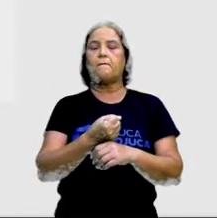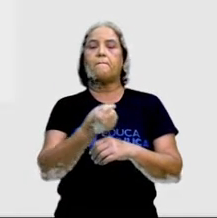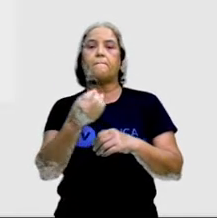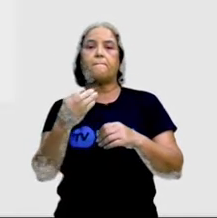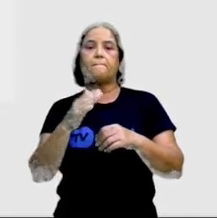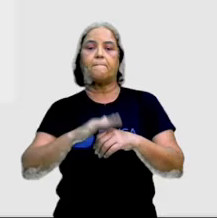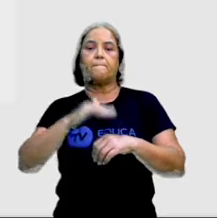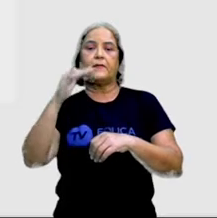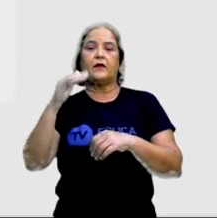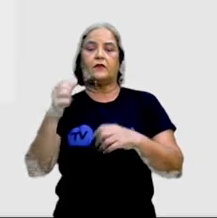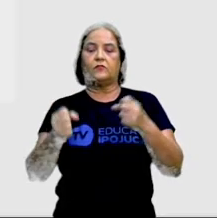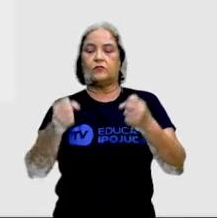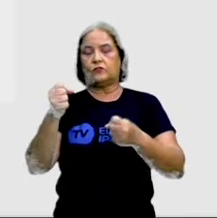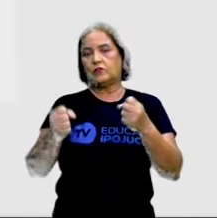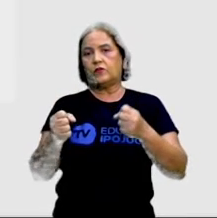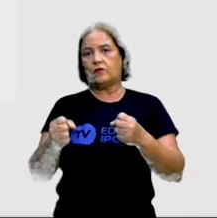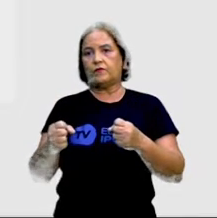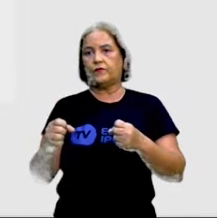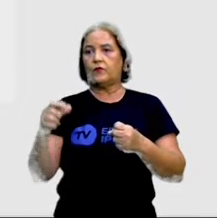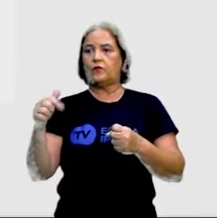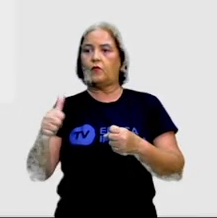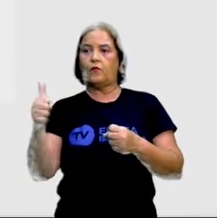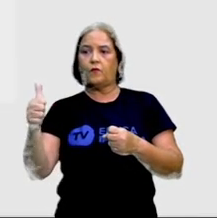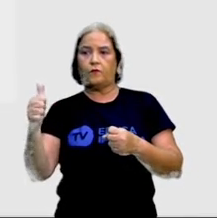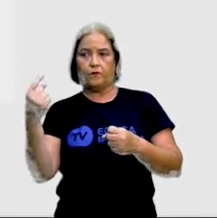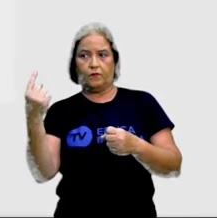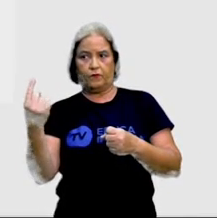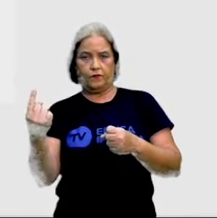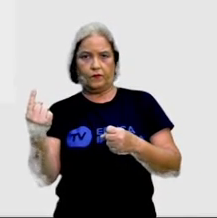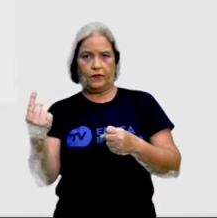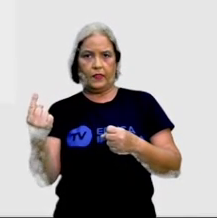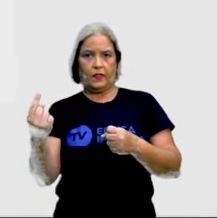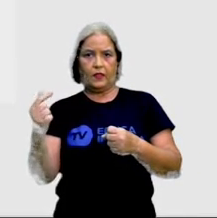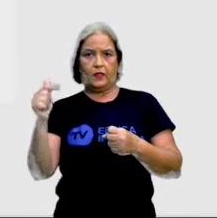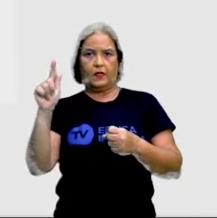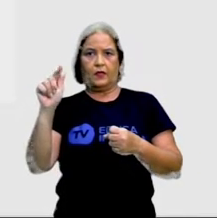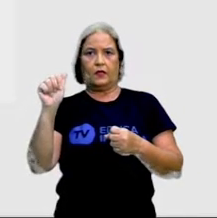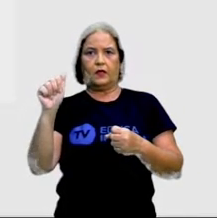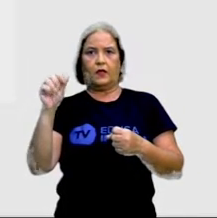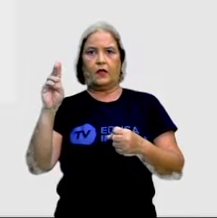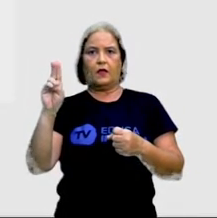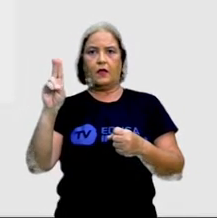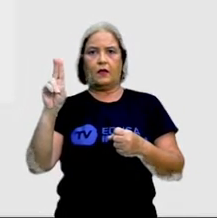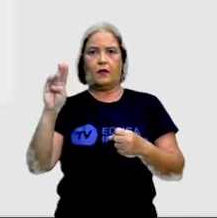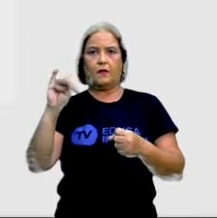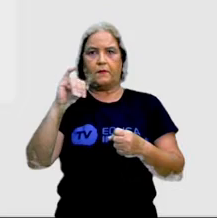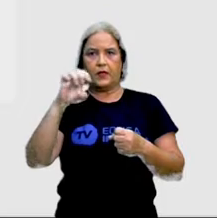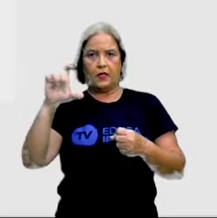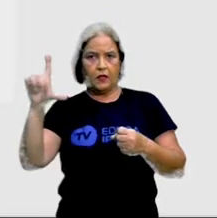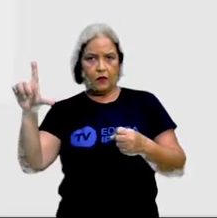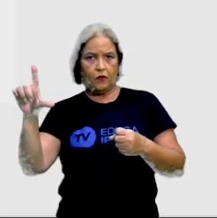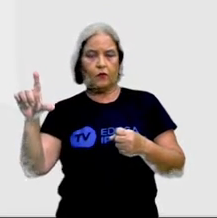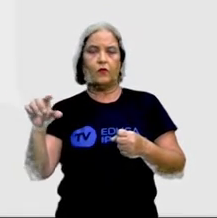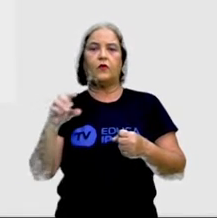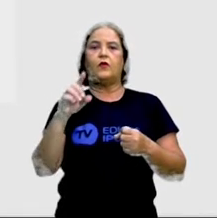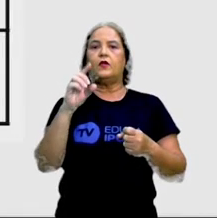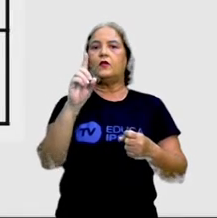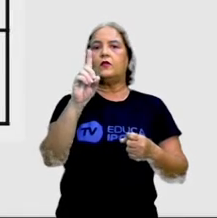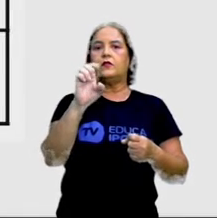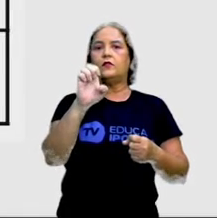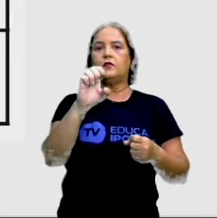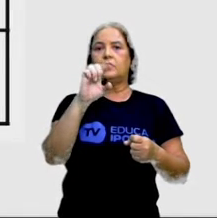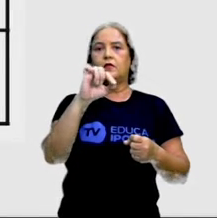coleção maior de carro Gabriel e Diego possui a mesma quantidade é isso